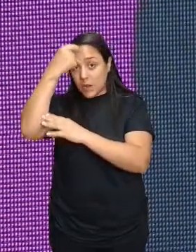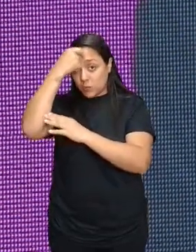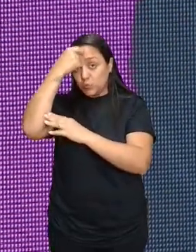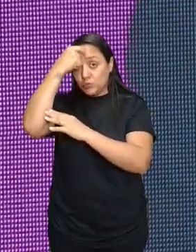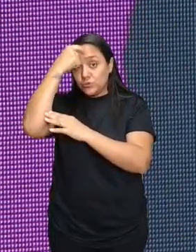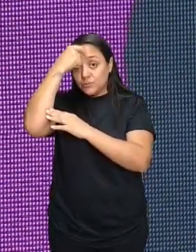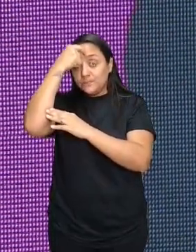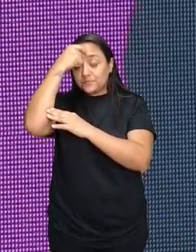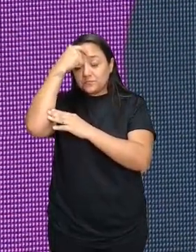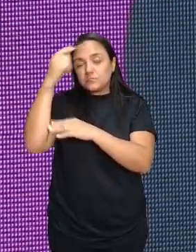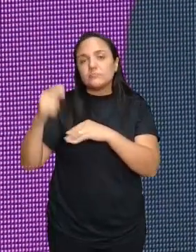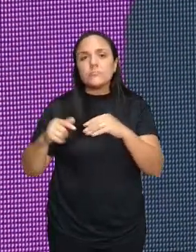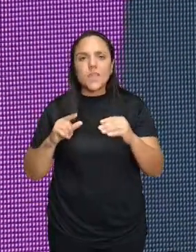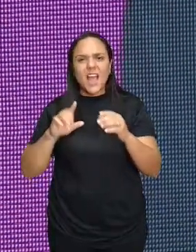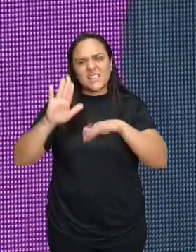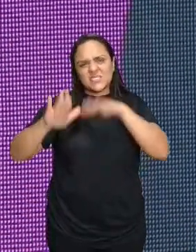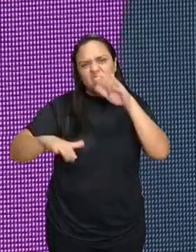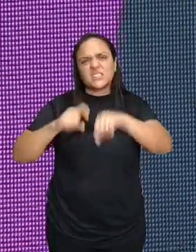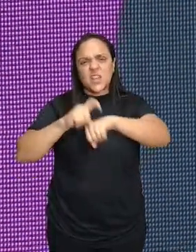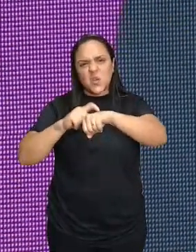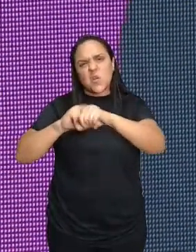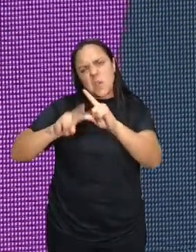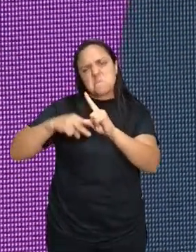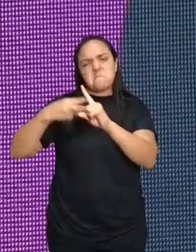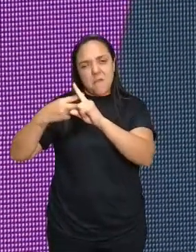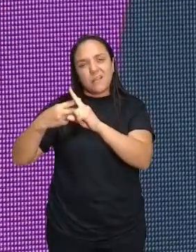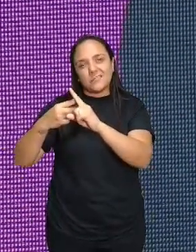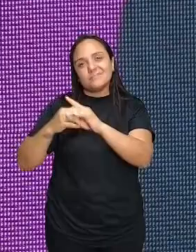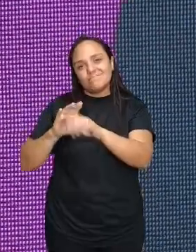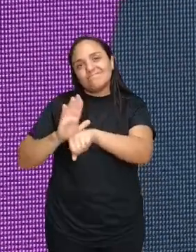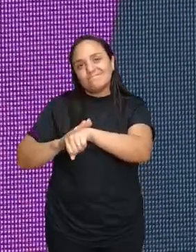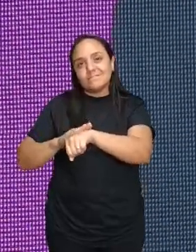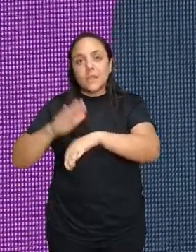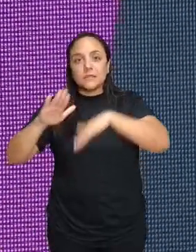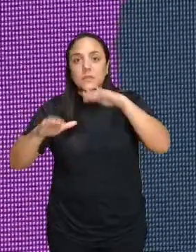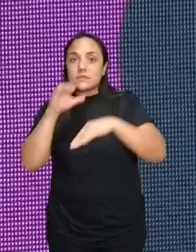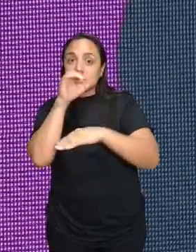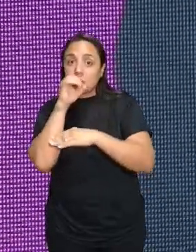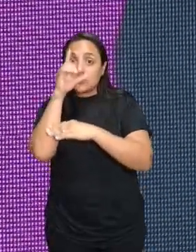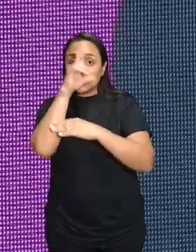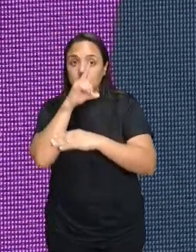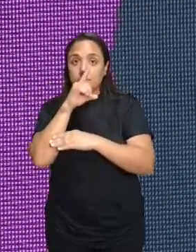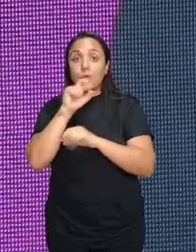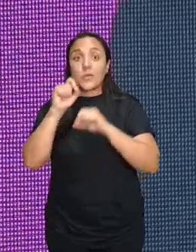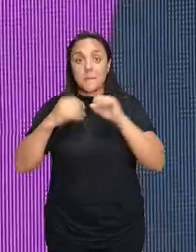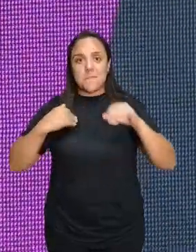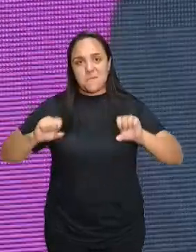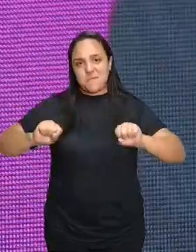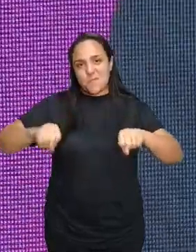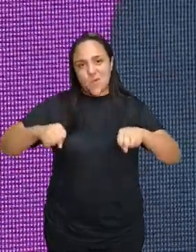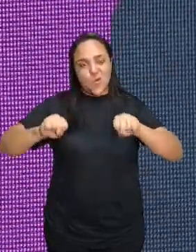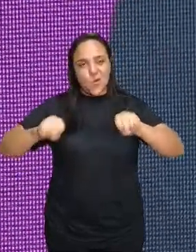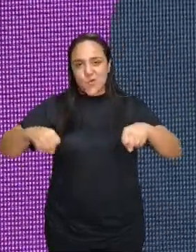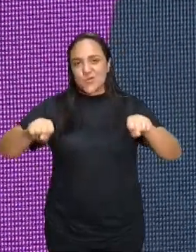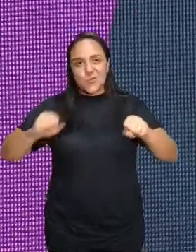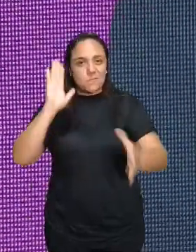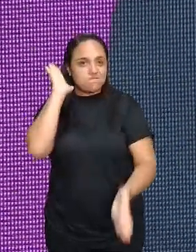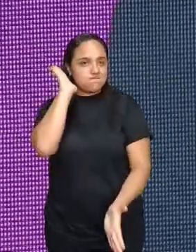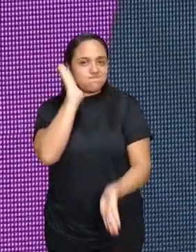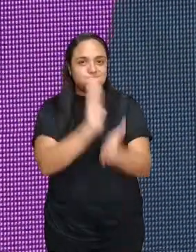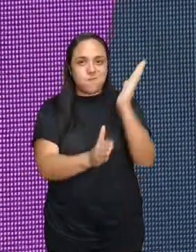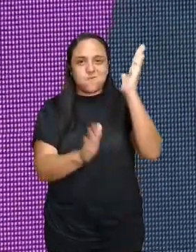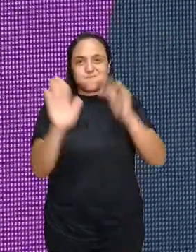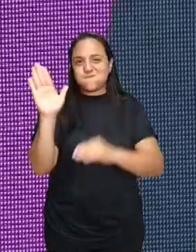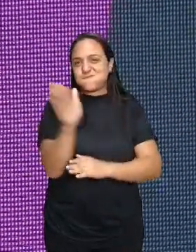além do horário do expediente, né? Como quase todos vocês. Nos finais de semana, eu pego a minha moto e atravesso a cidade, a capital